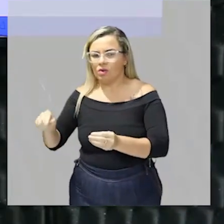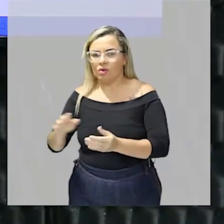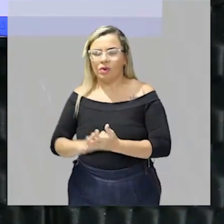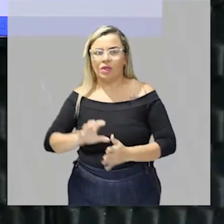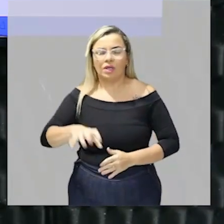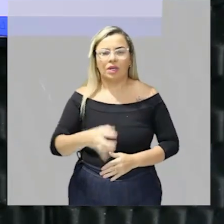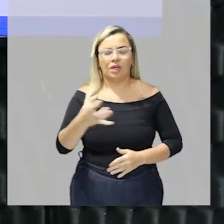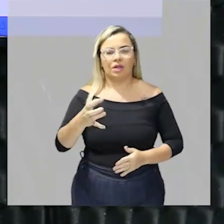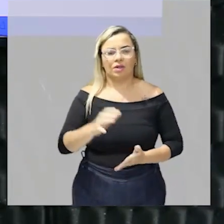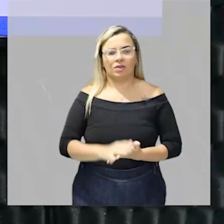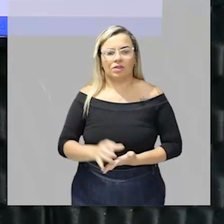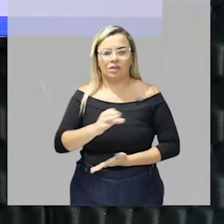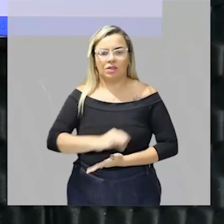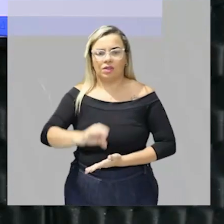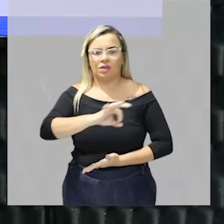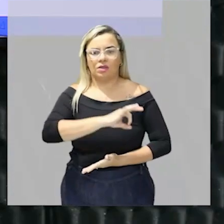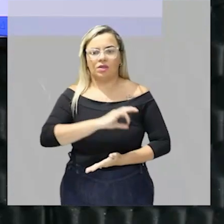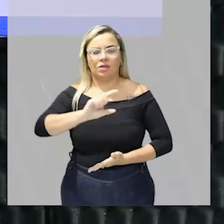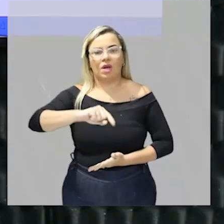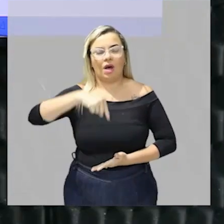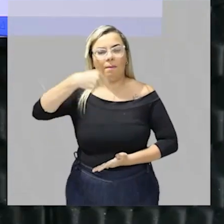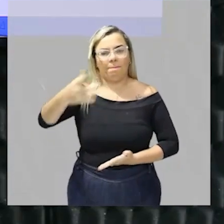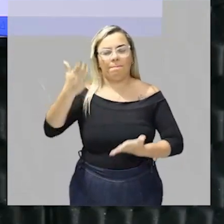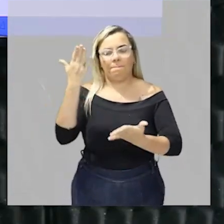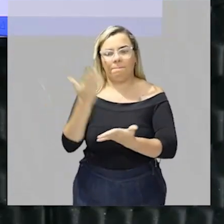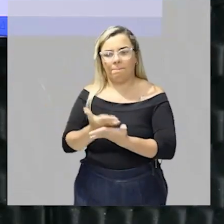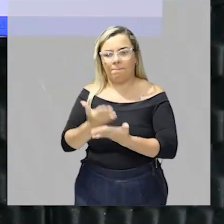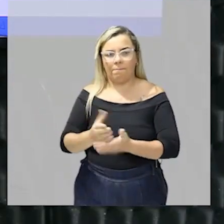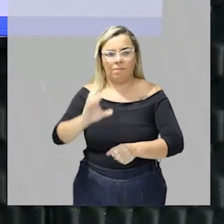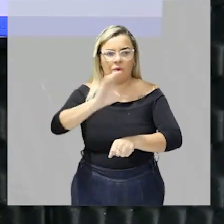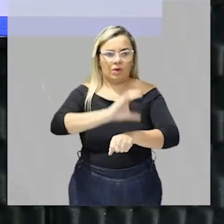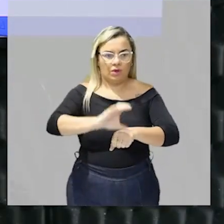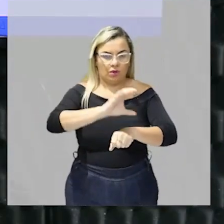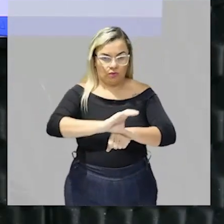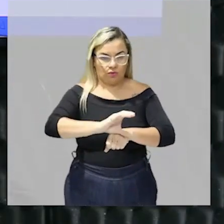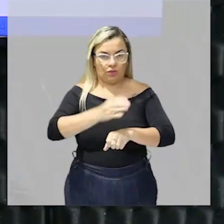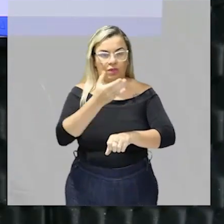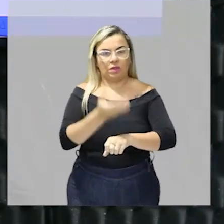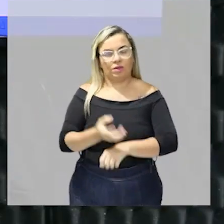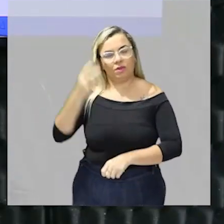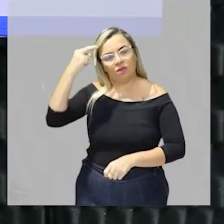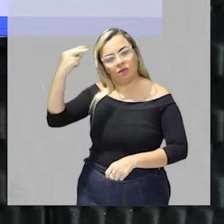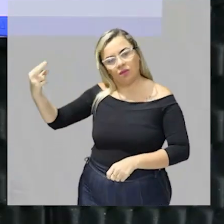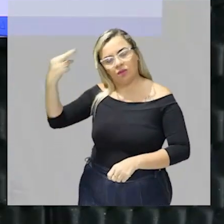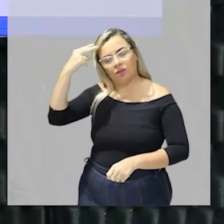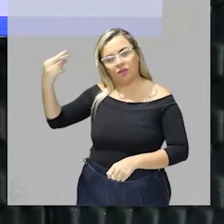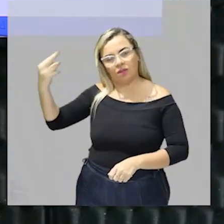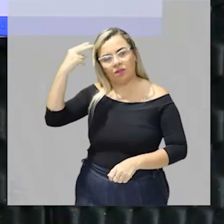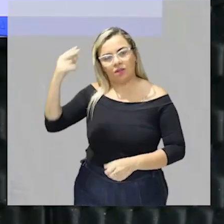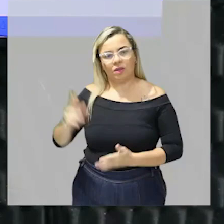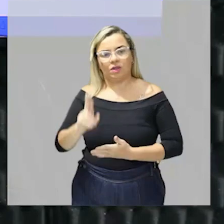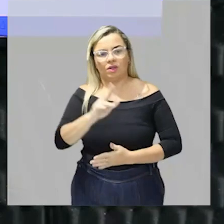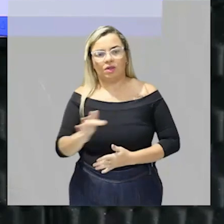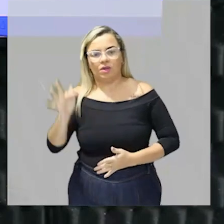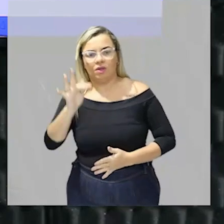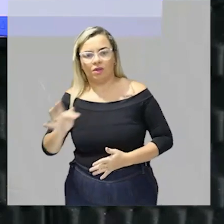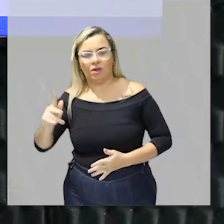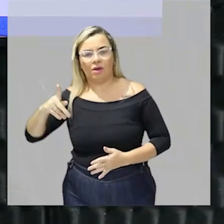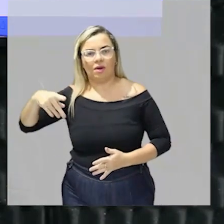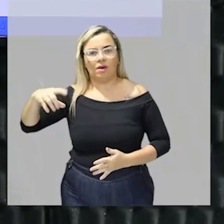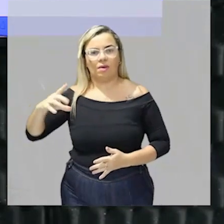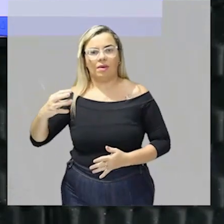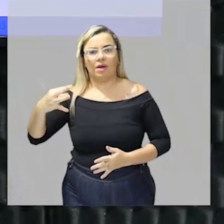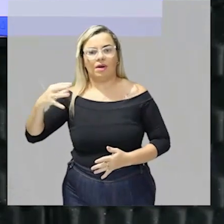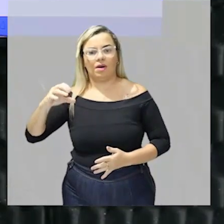aqui nós temos, após, um estudante do curso de História, olha só, um estudante de curso de História da Universidade Federal de